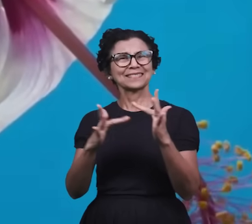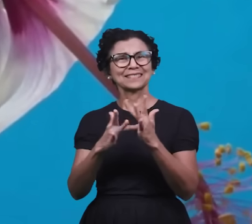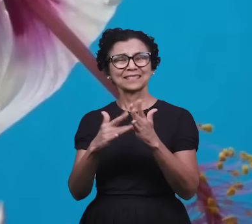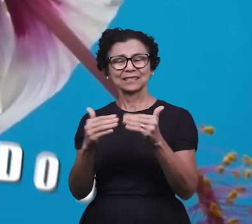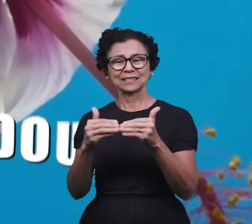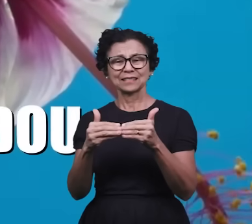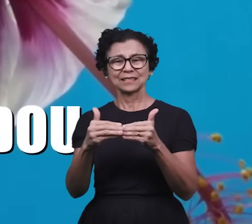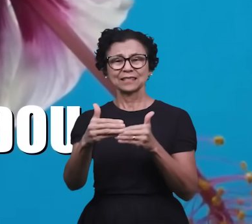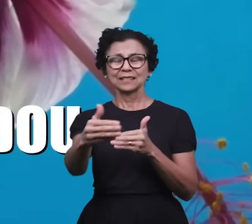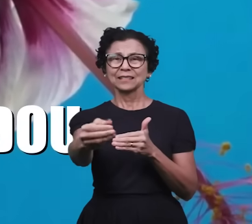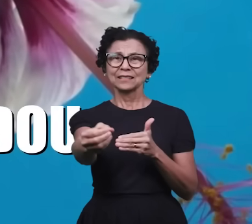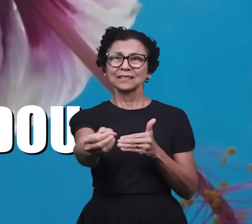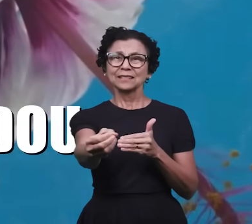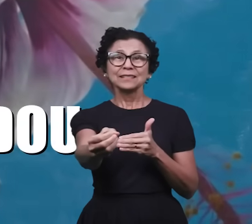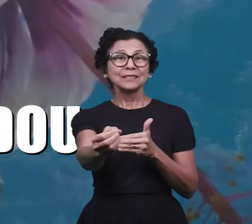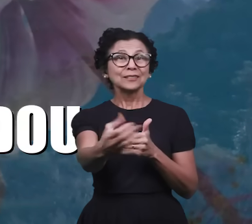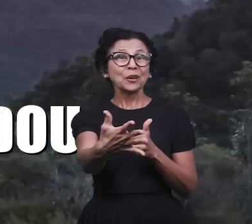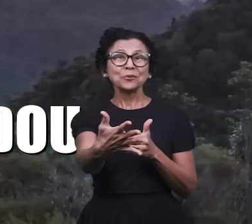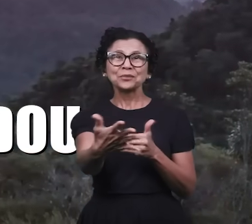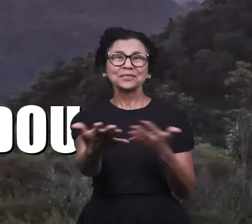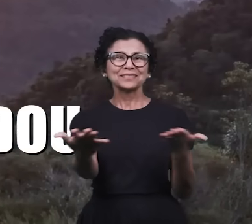transformou. Este mistério